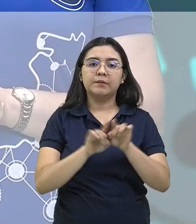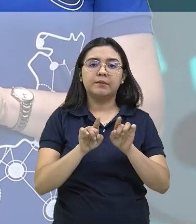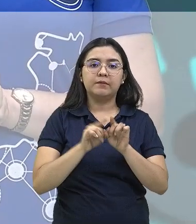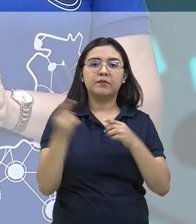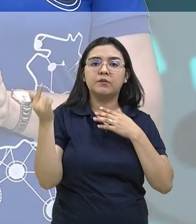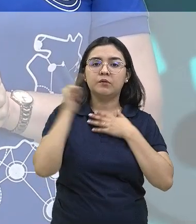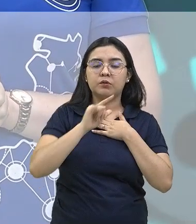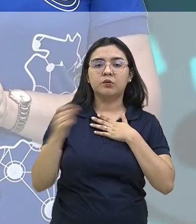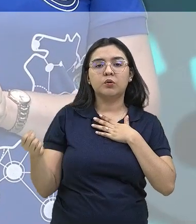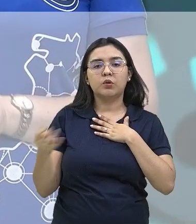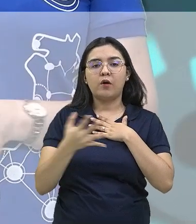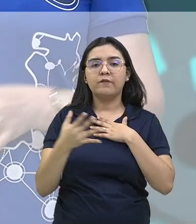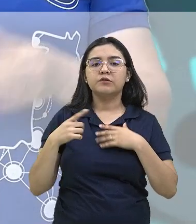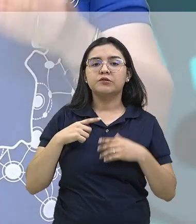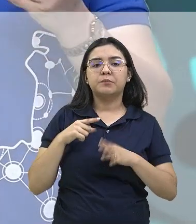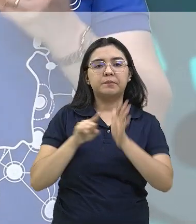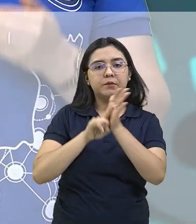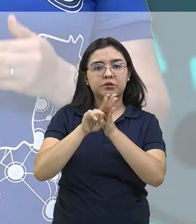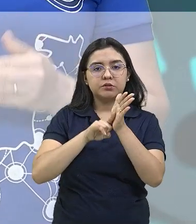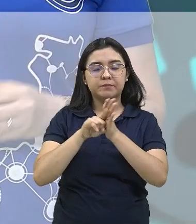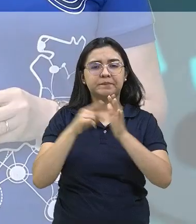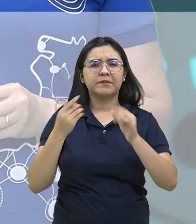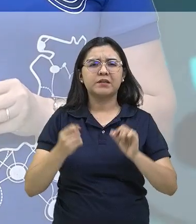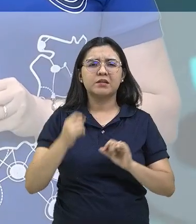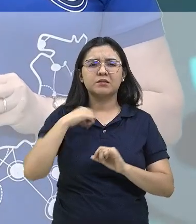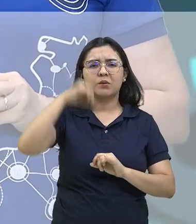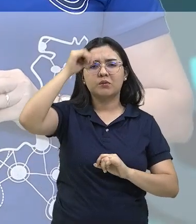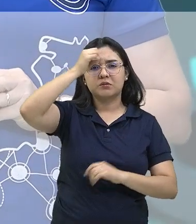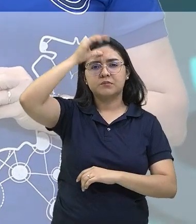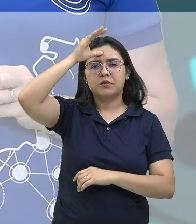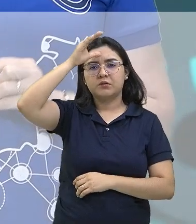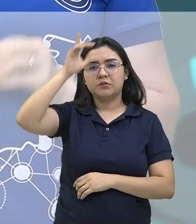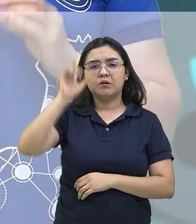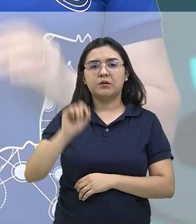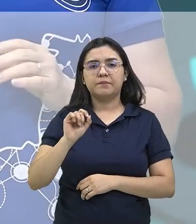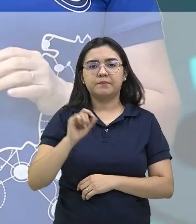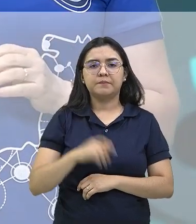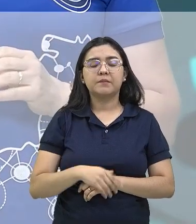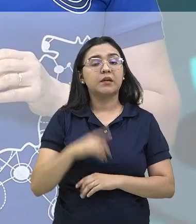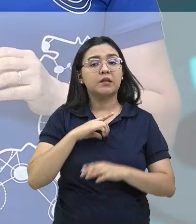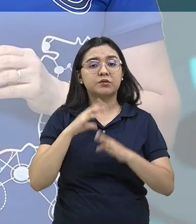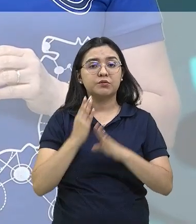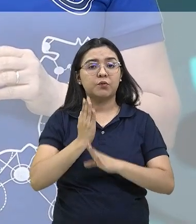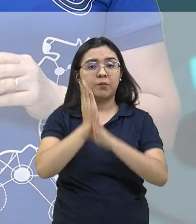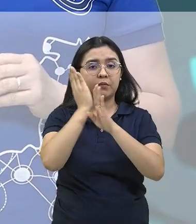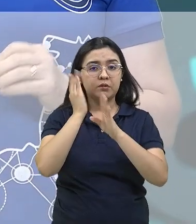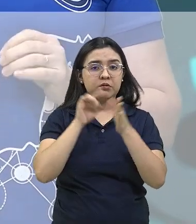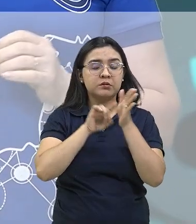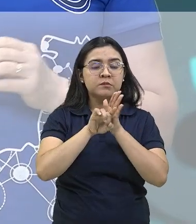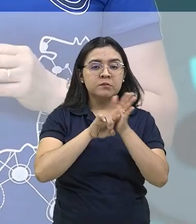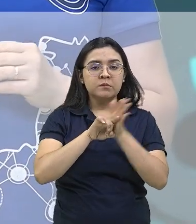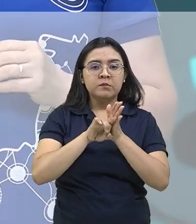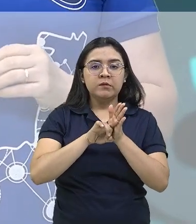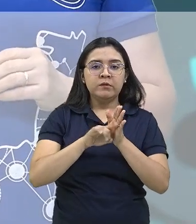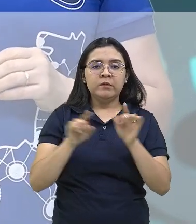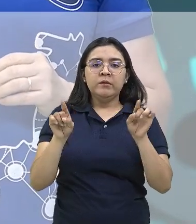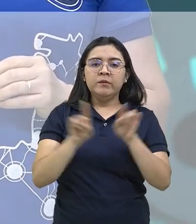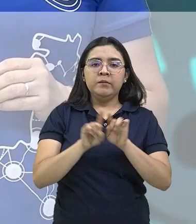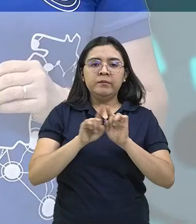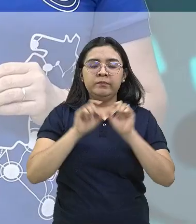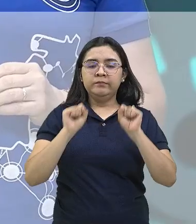alcançar novos pesquisadores. E esse conhecimento que está sendo descoberto nessa pesquisa, ele